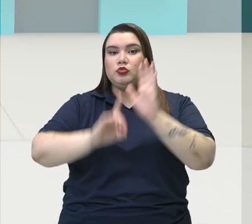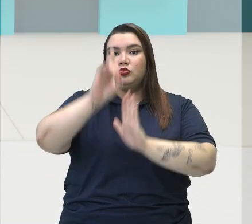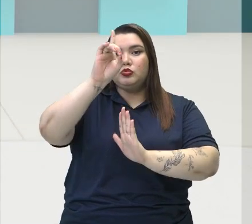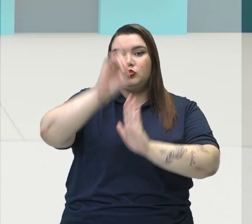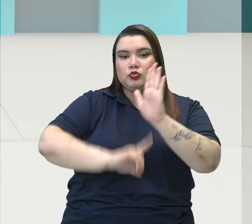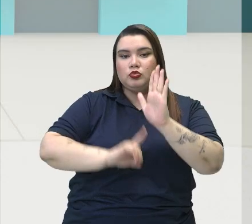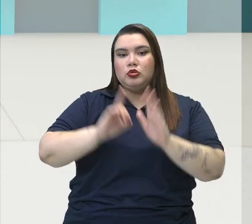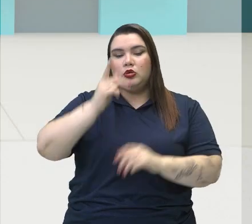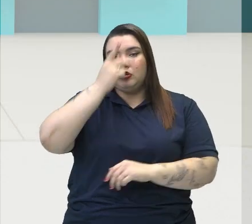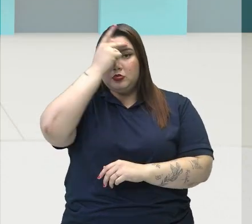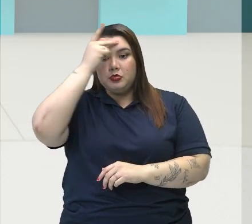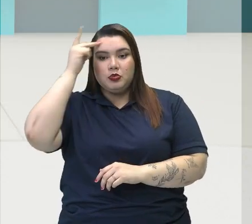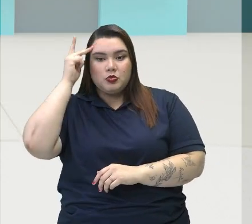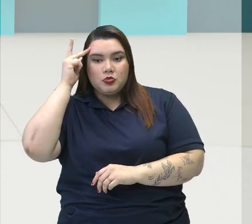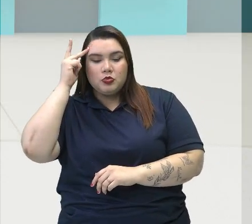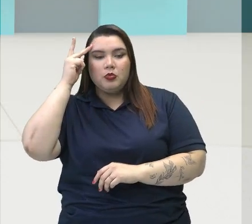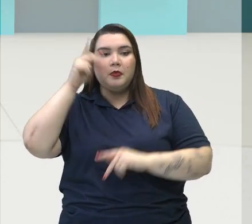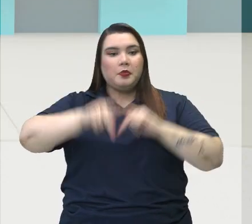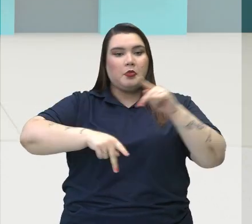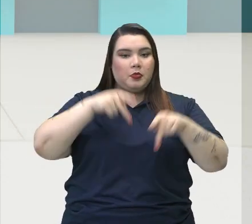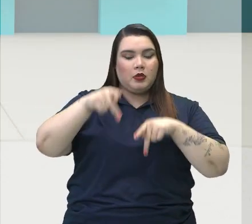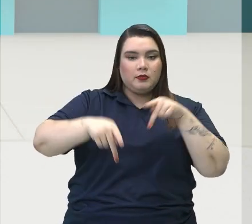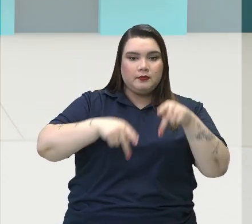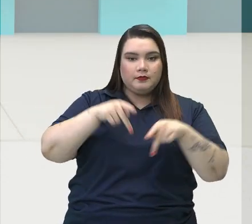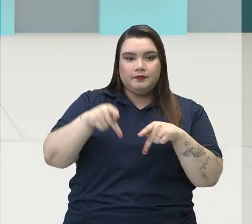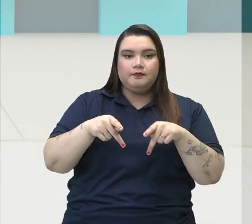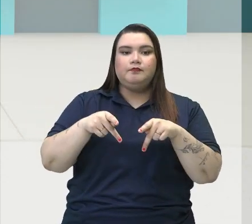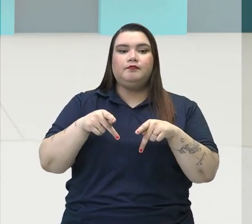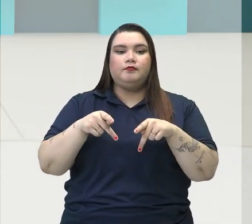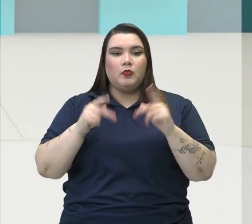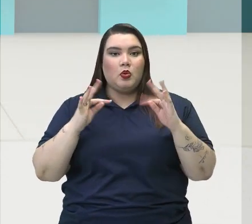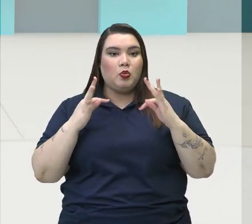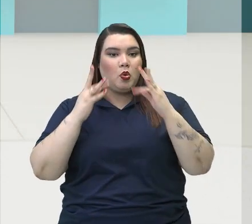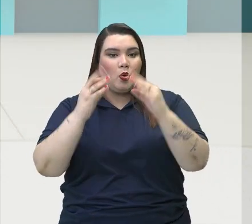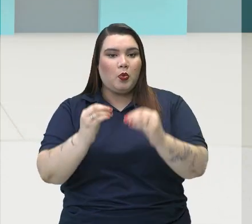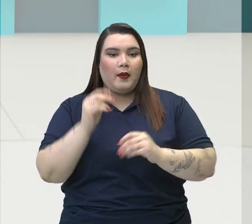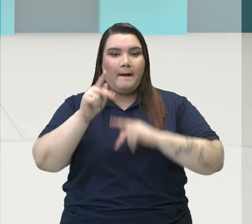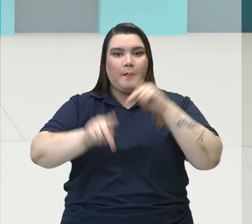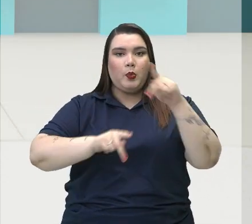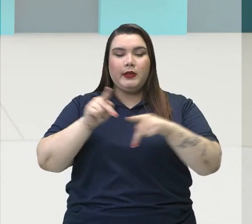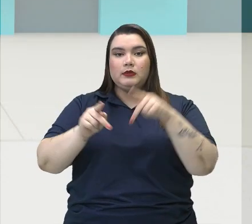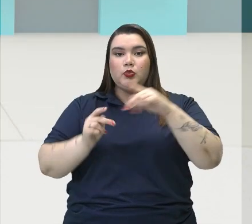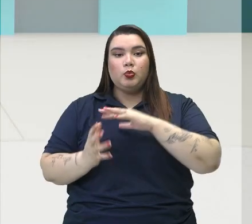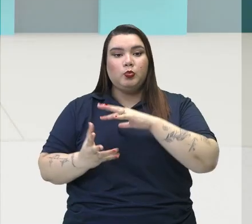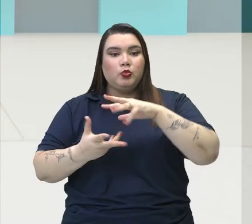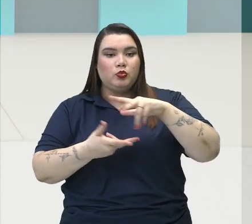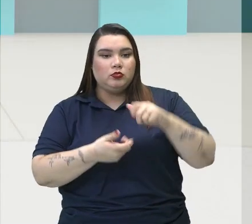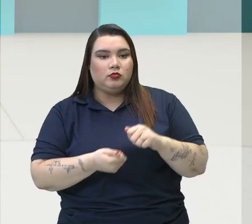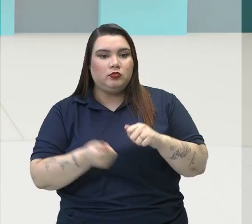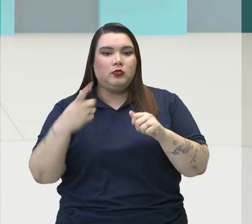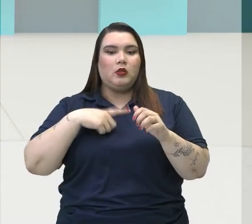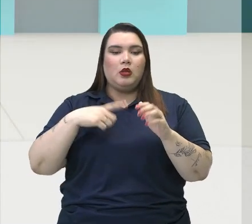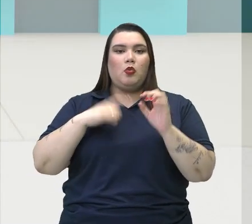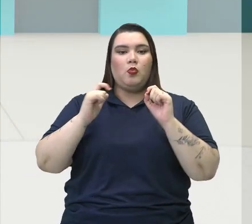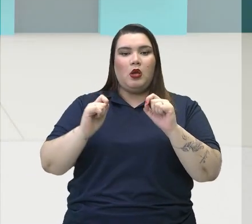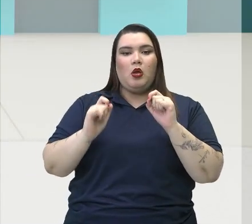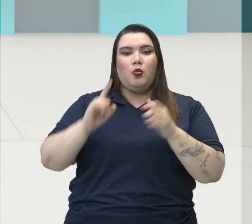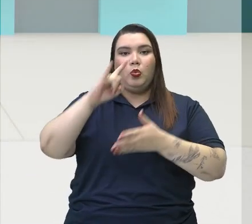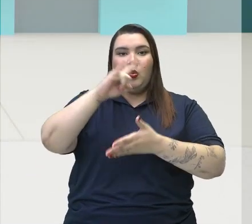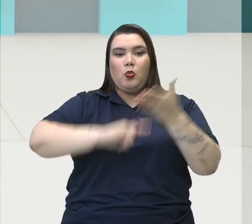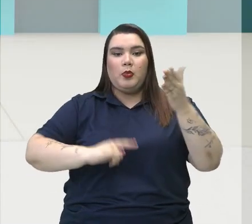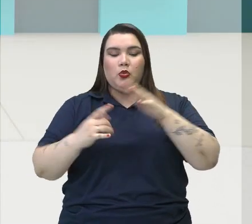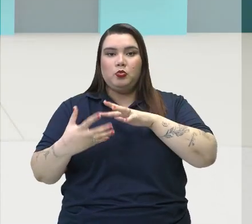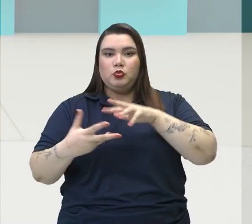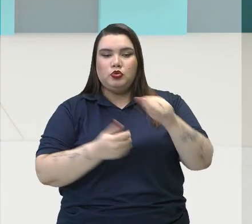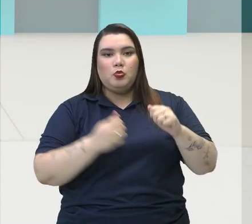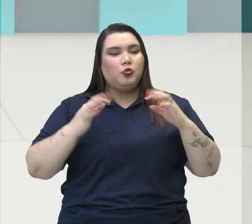direitos individuais, dos civis, direitos civis dos indivíduos, de toda a população do mundo. Esse é um tratado internacional e que